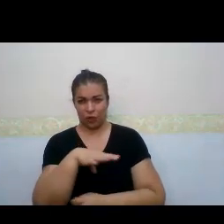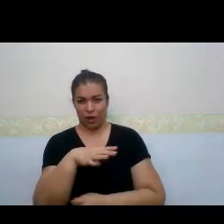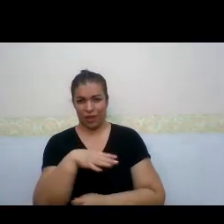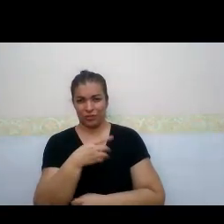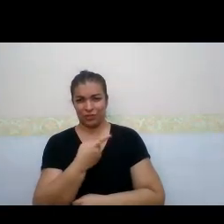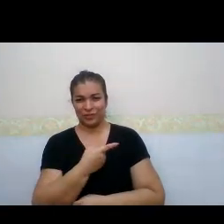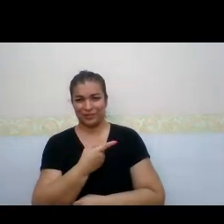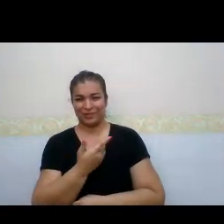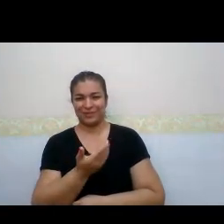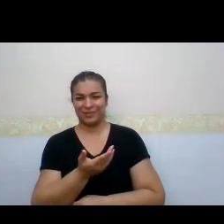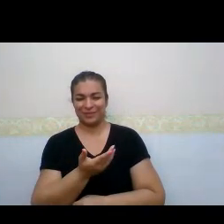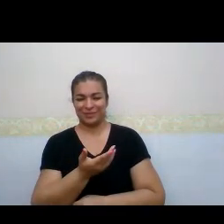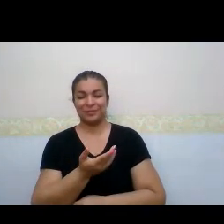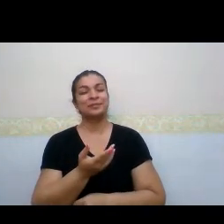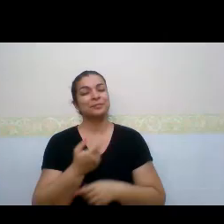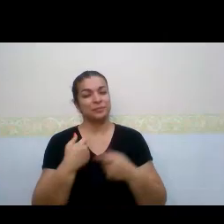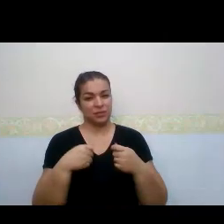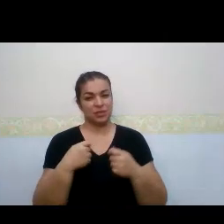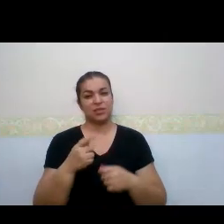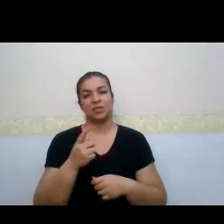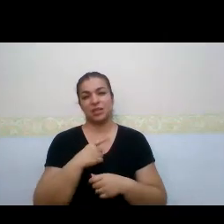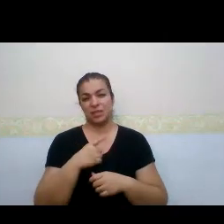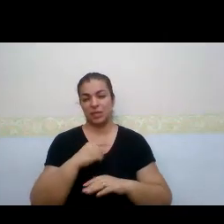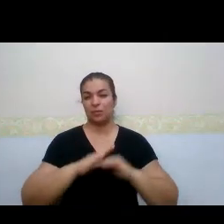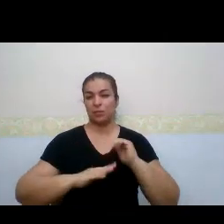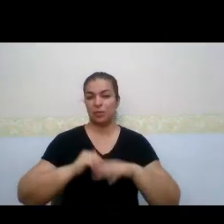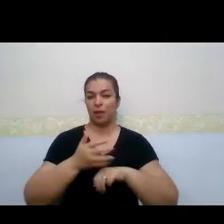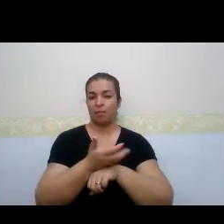assim, muita habilidade,